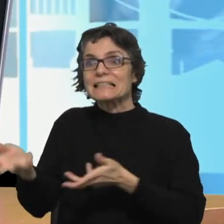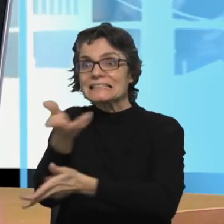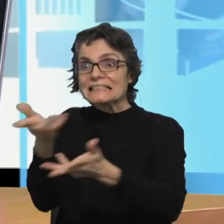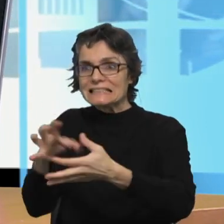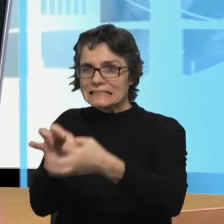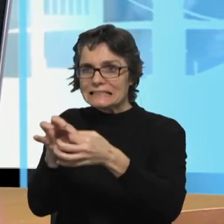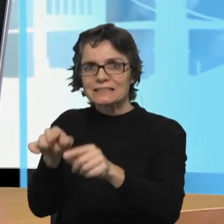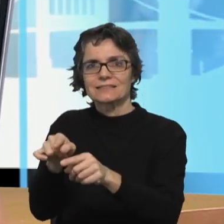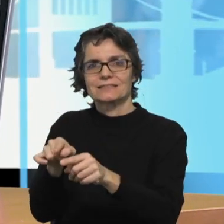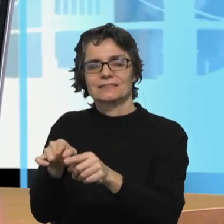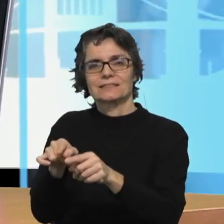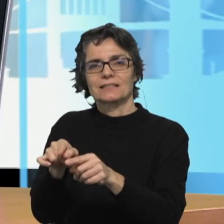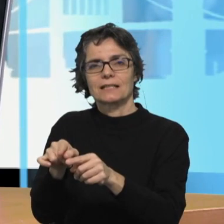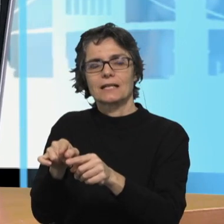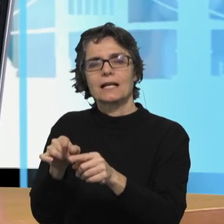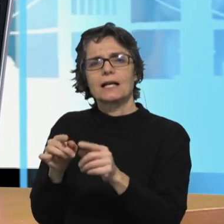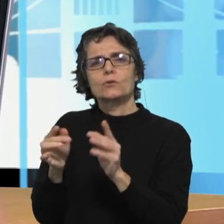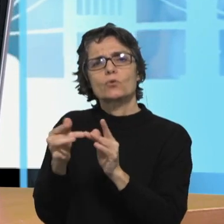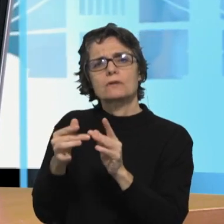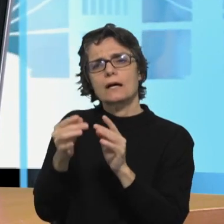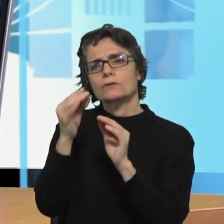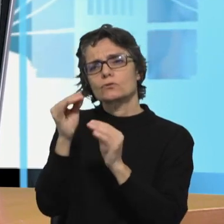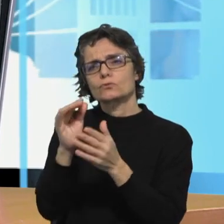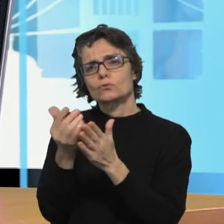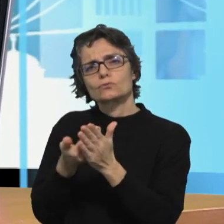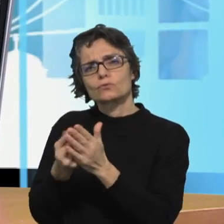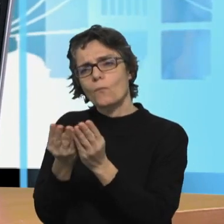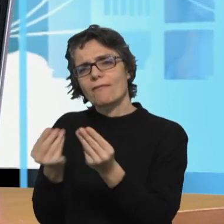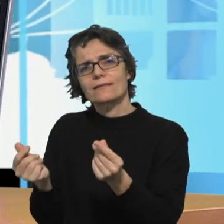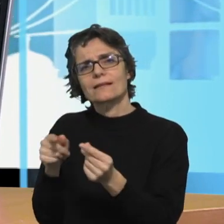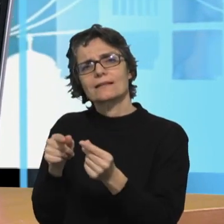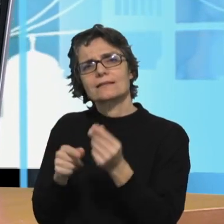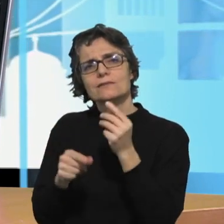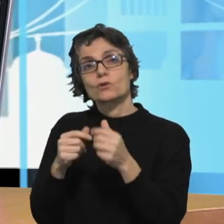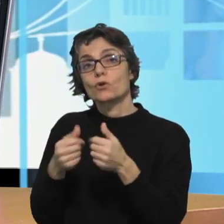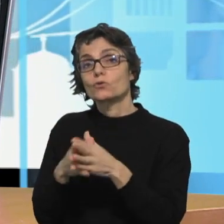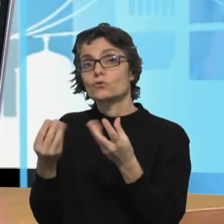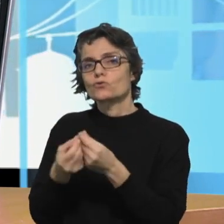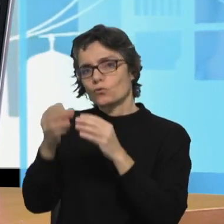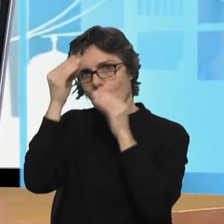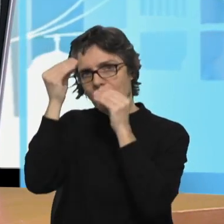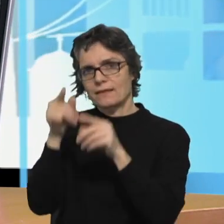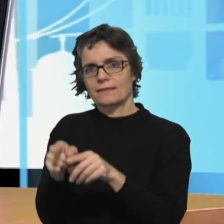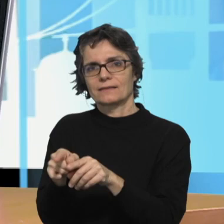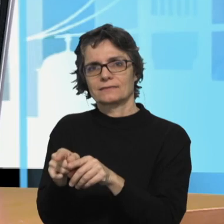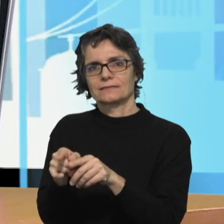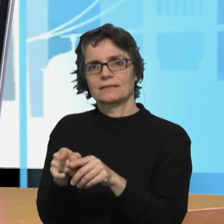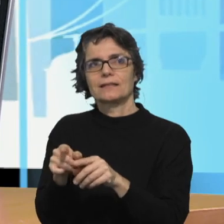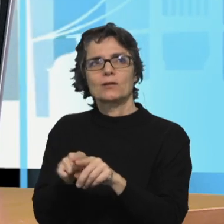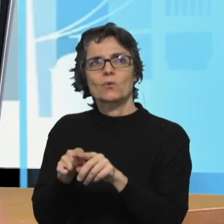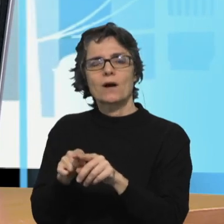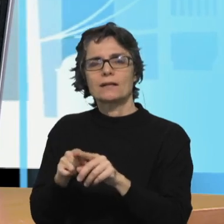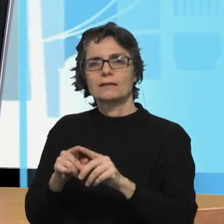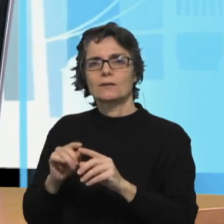fortes, no contacto com o catequista e com os documentos da fé, há de facto um processo de aprendizagem. Não é? Há aqui qualquer coisa, há aqui uma vibração